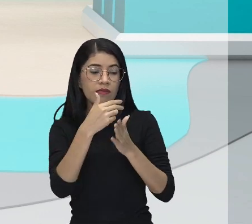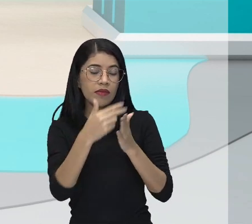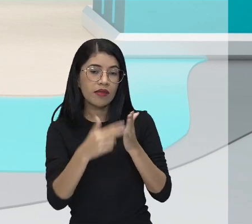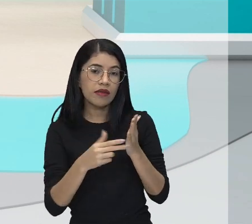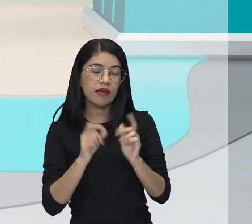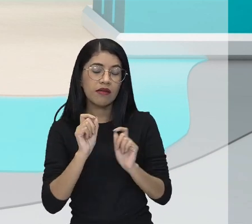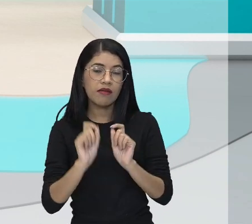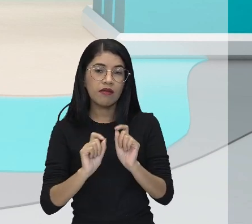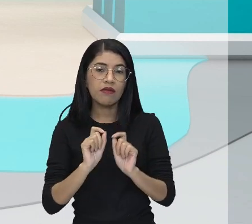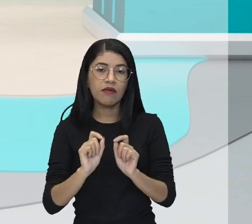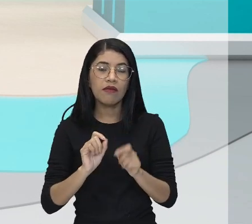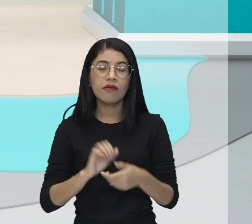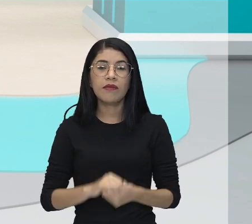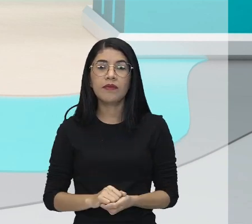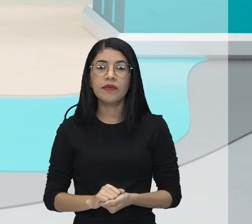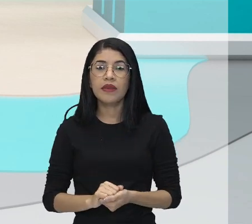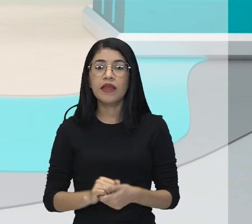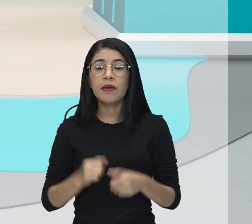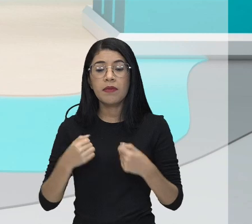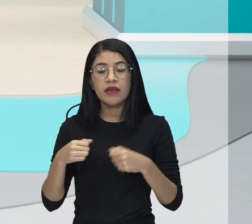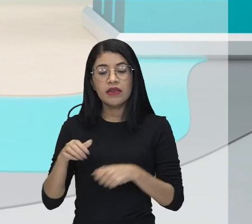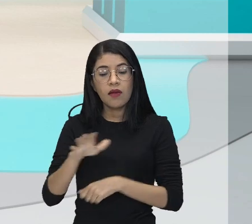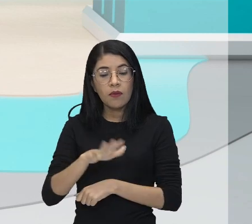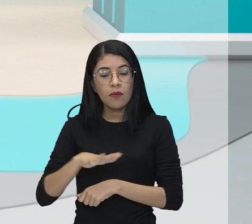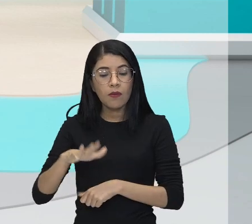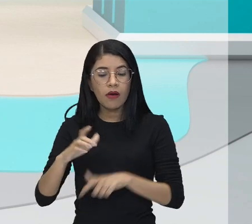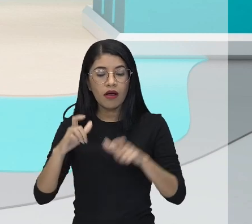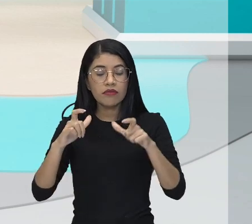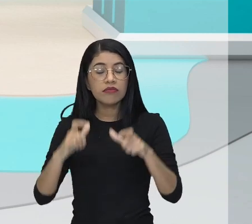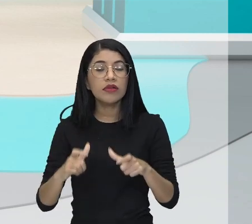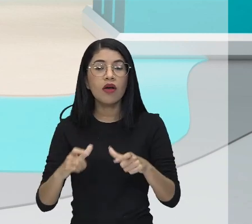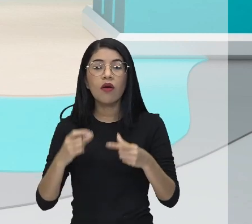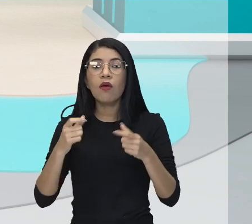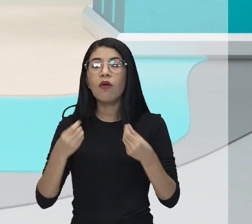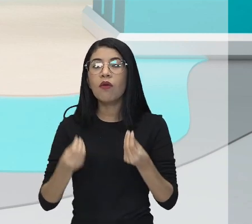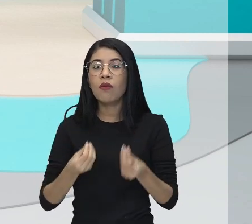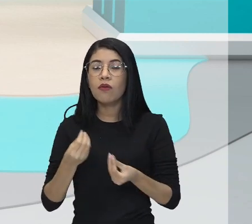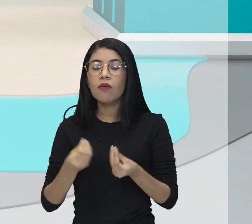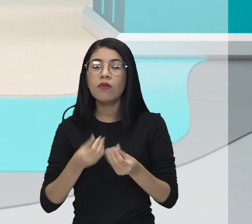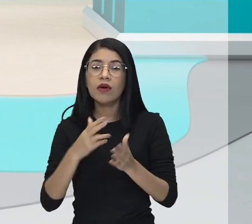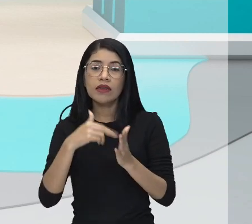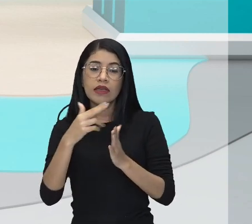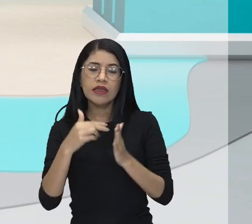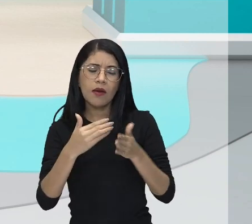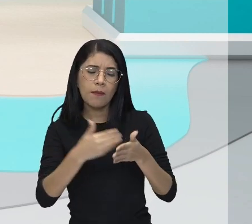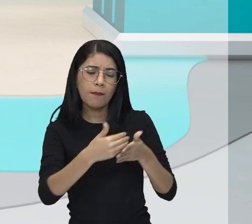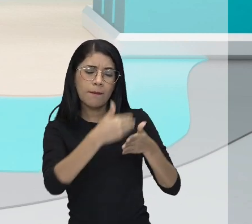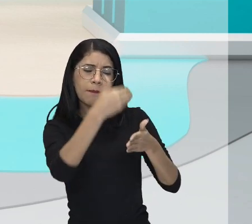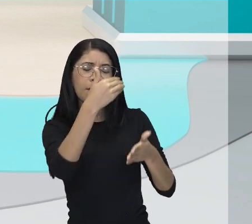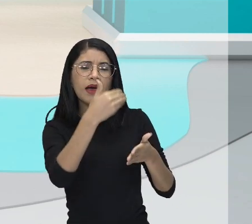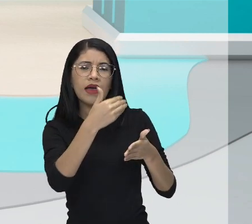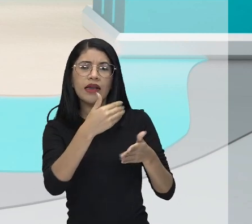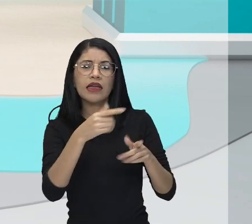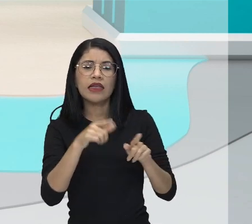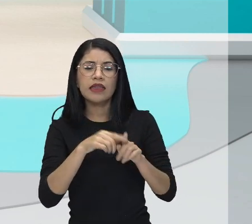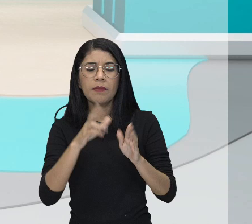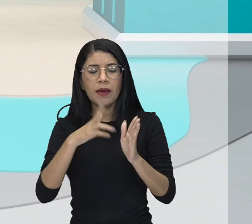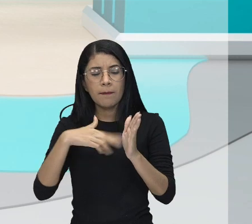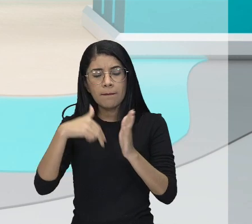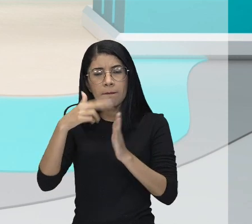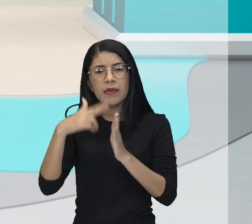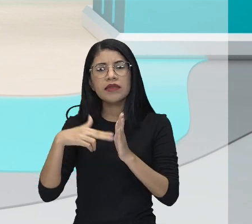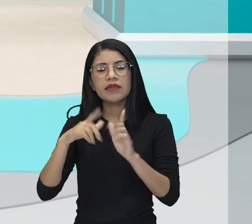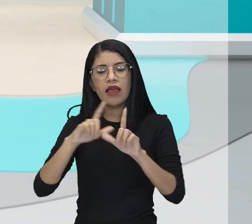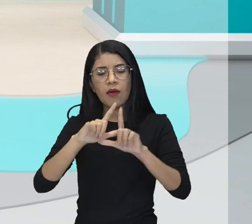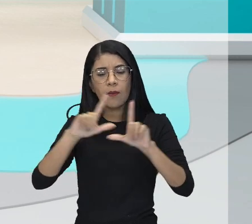ou pintar, ele precisa de o quê? De um suporte, ou seja, uma parede, um pincel, uma